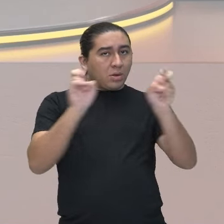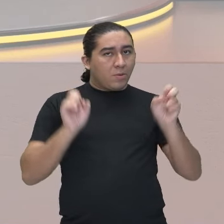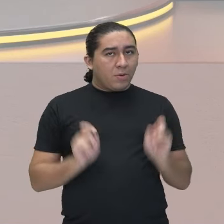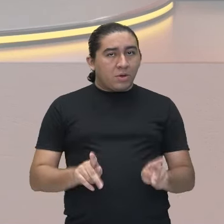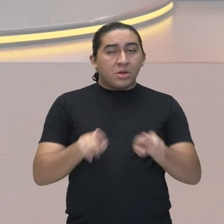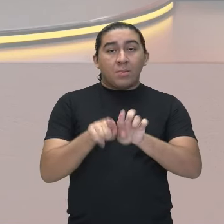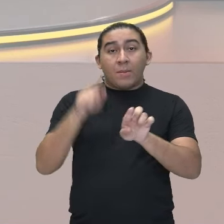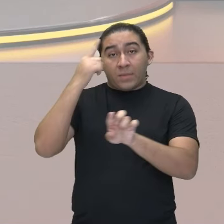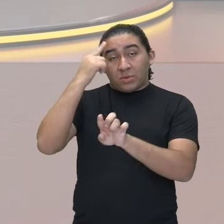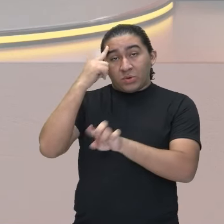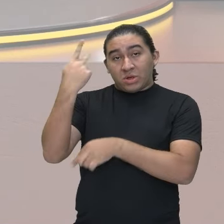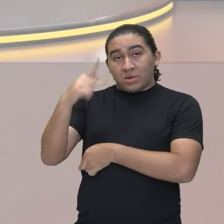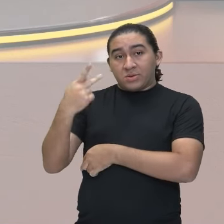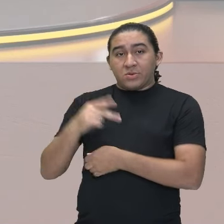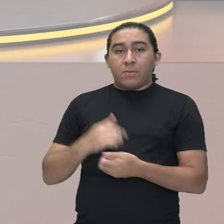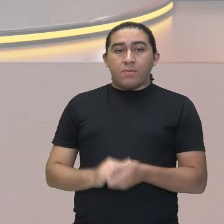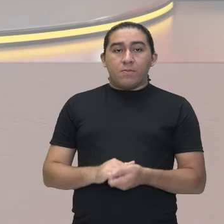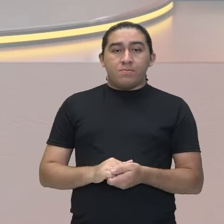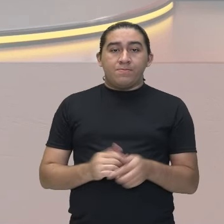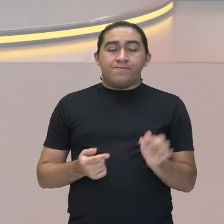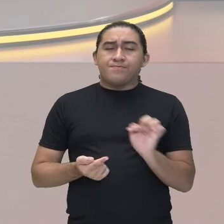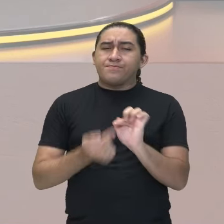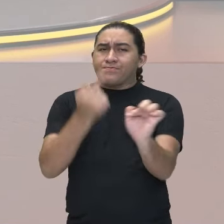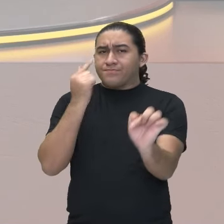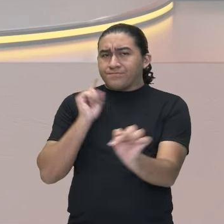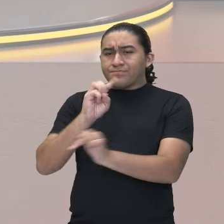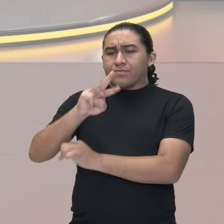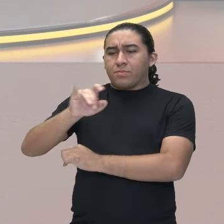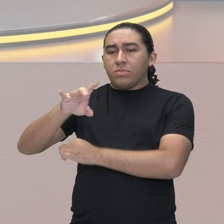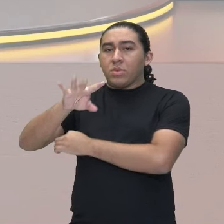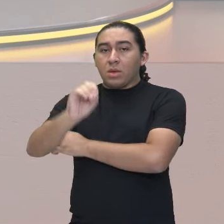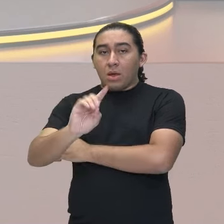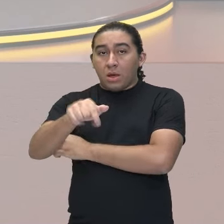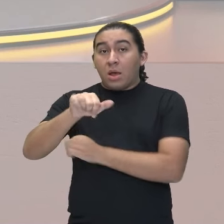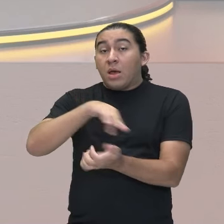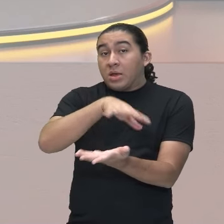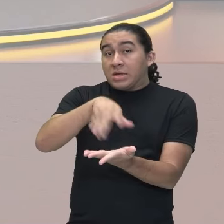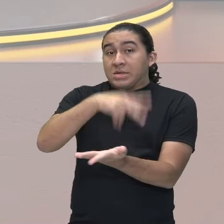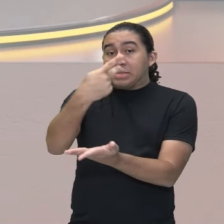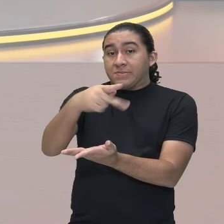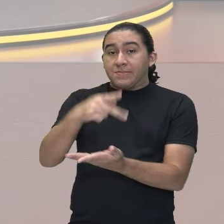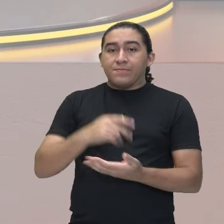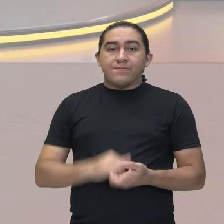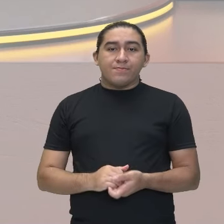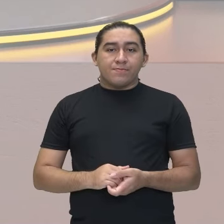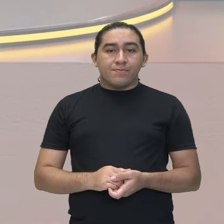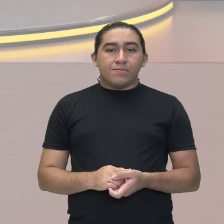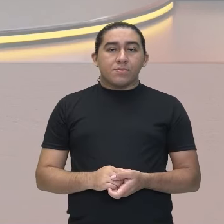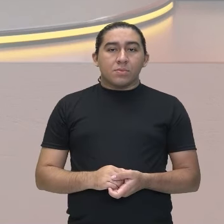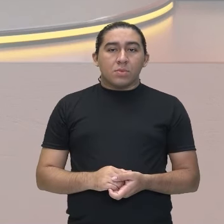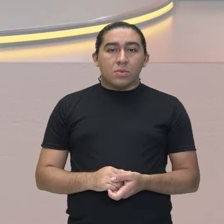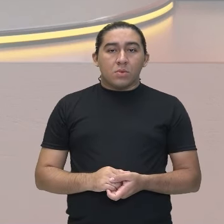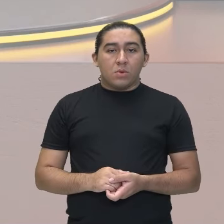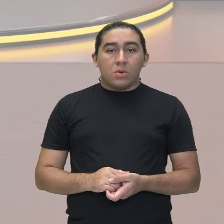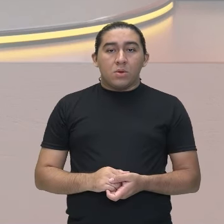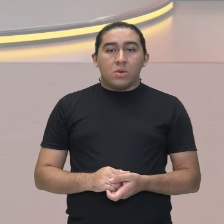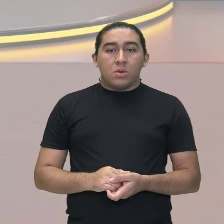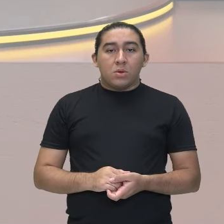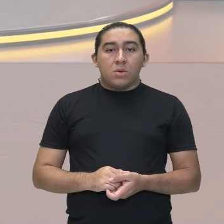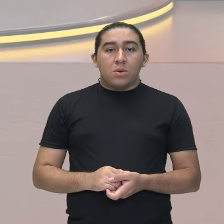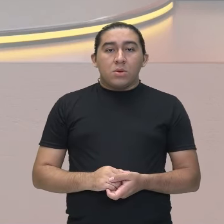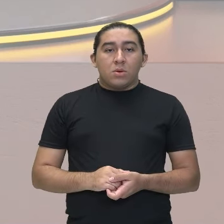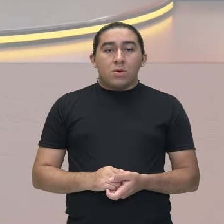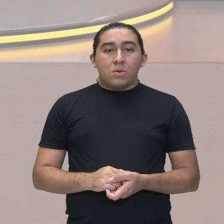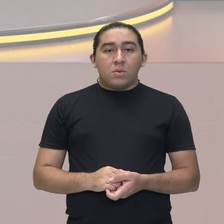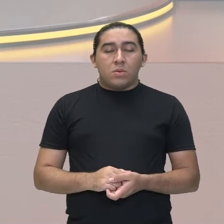pensamento deles. E aí isso está lá em Mileto, vocês estão vendo? Olha, lá na ilha de Mileto. Depois a gente pode ir ali